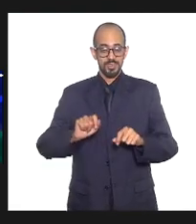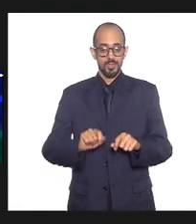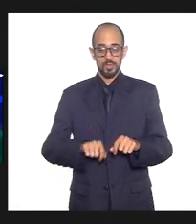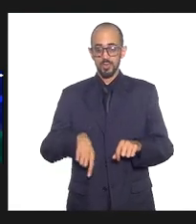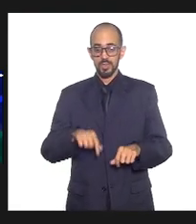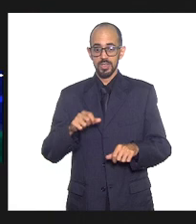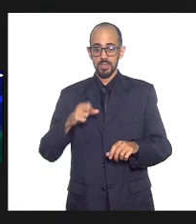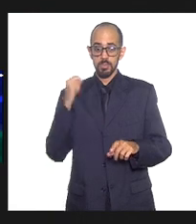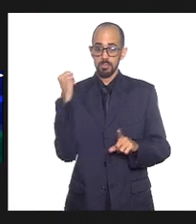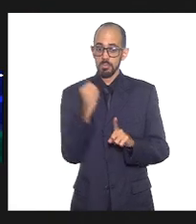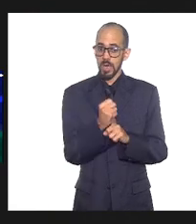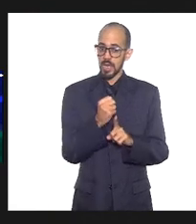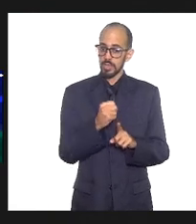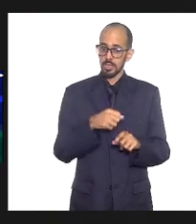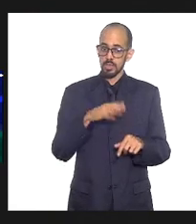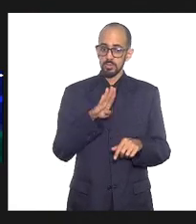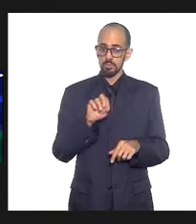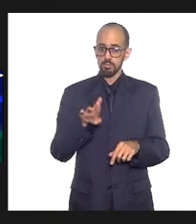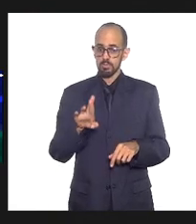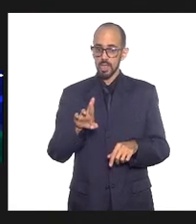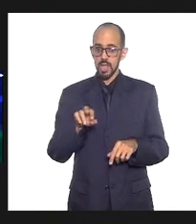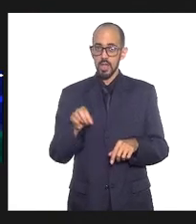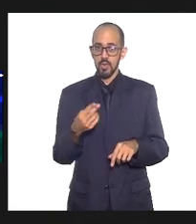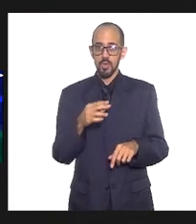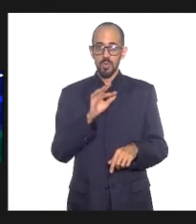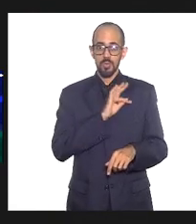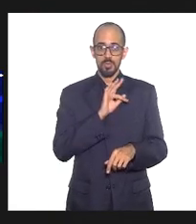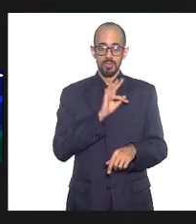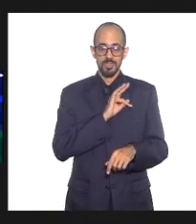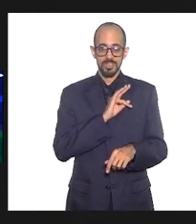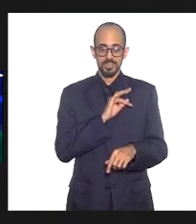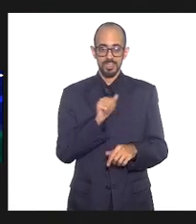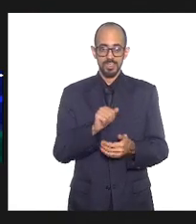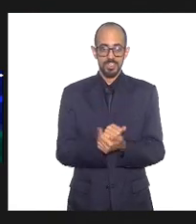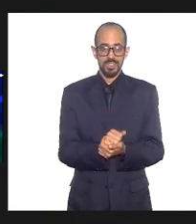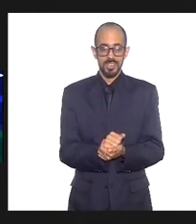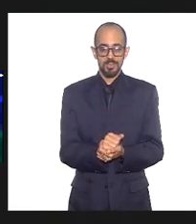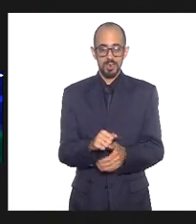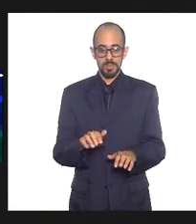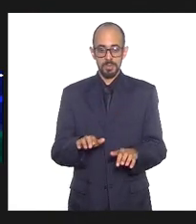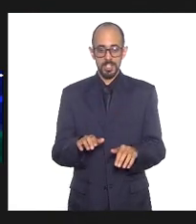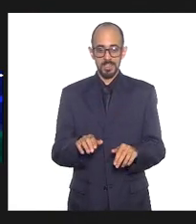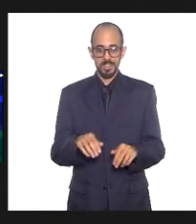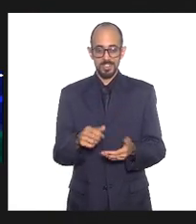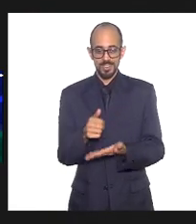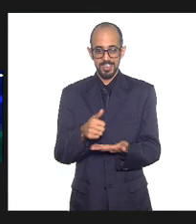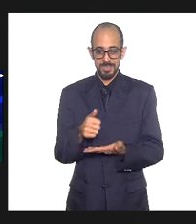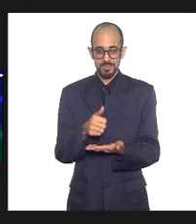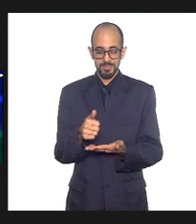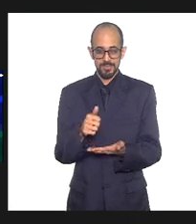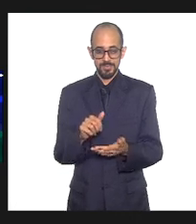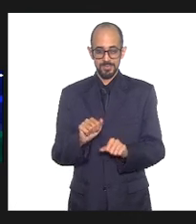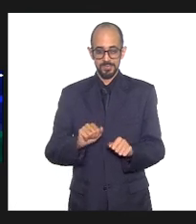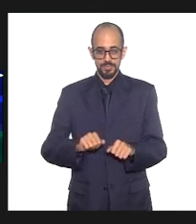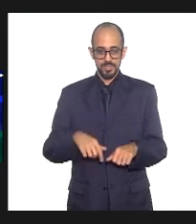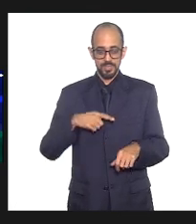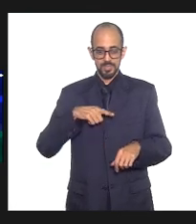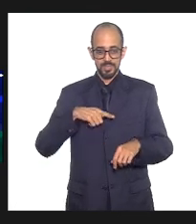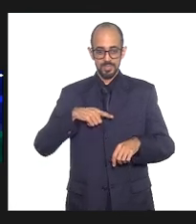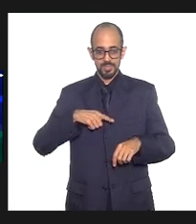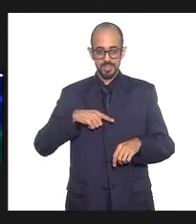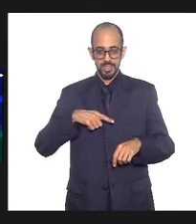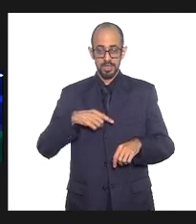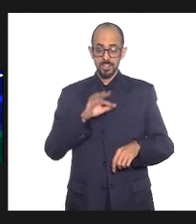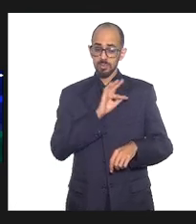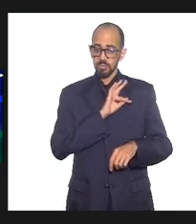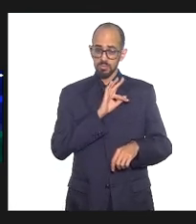rivais, ou mesmo com policiais que, nas suas bases, tem muito negro na polícia militar, tem